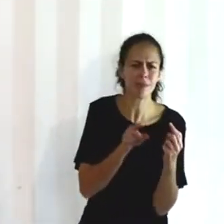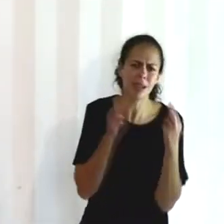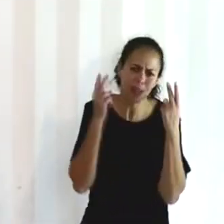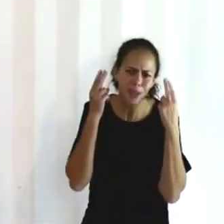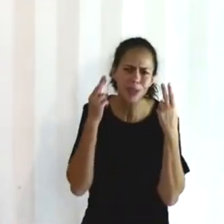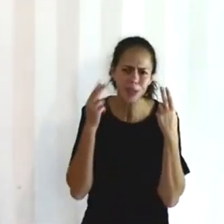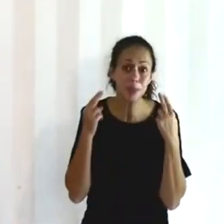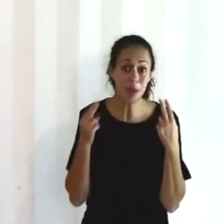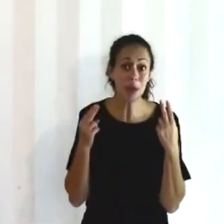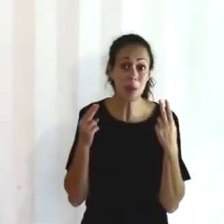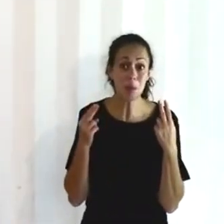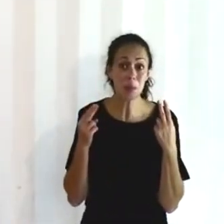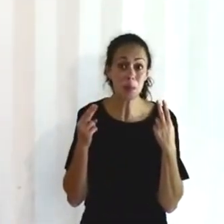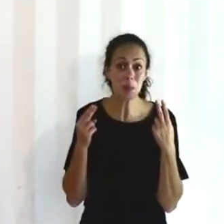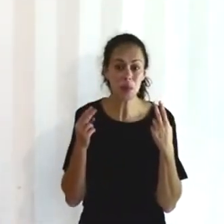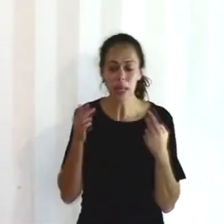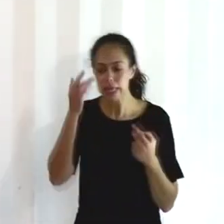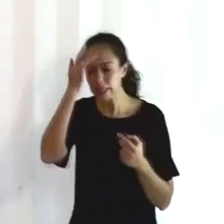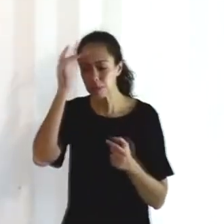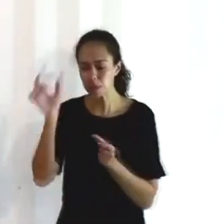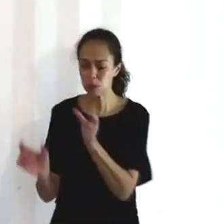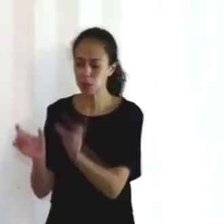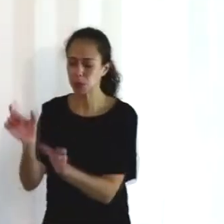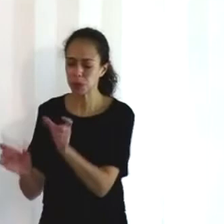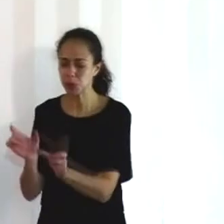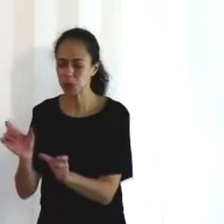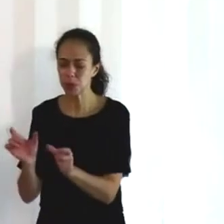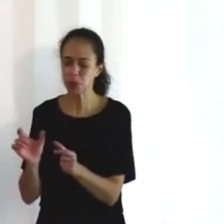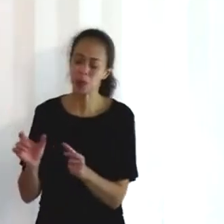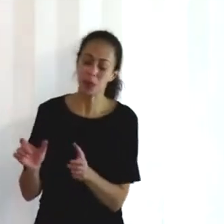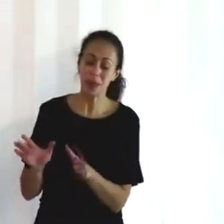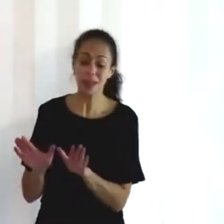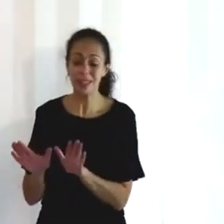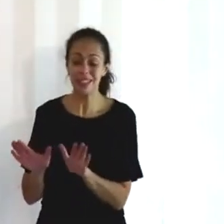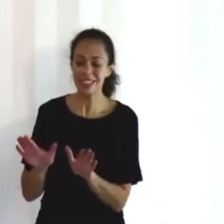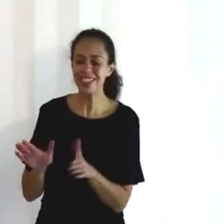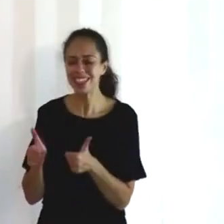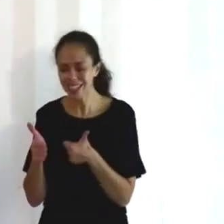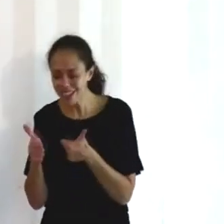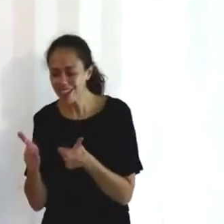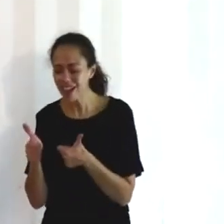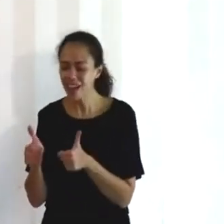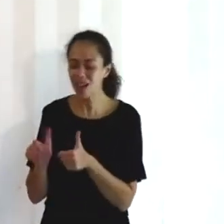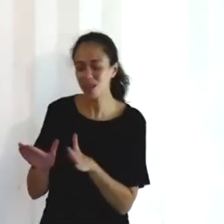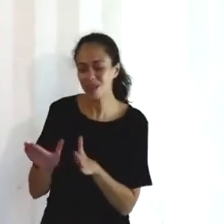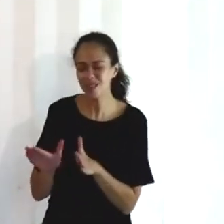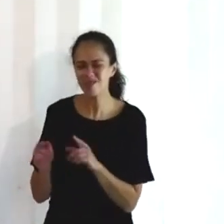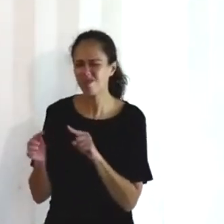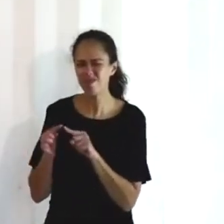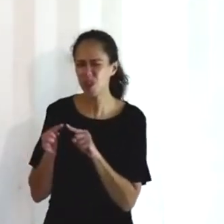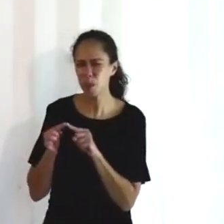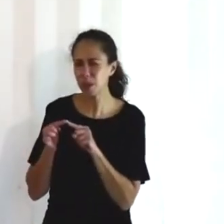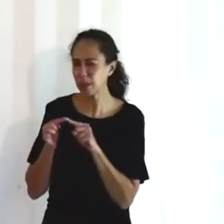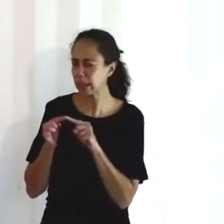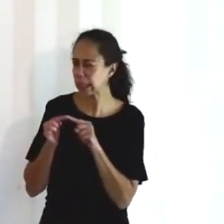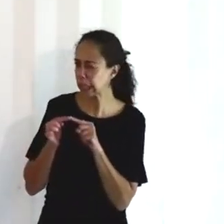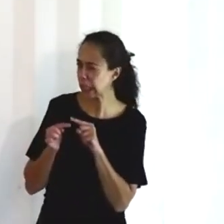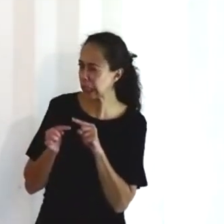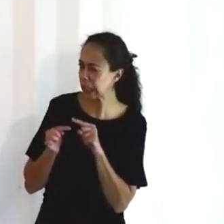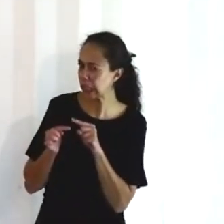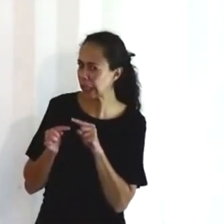fica junto, pessoas que a gente ri de coisas simples, de pessoas que a gente não precisa entrar